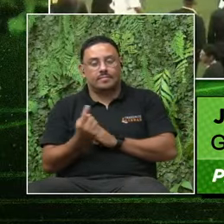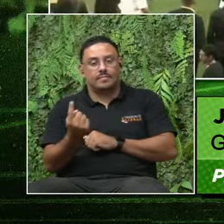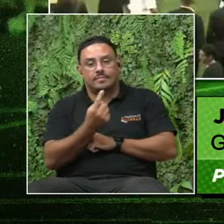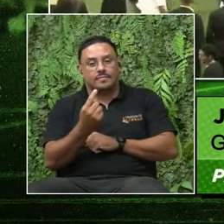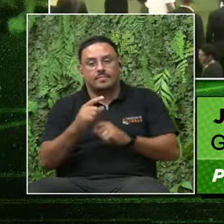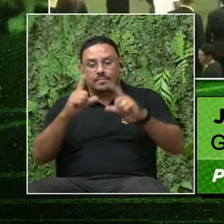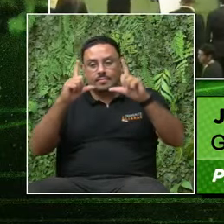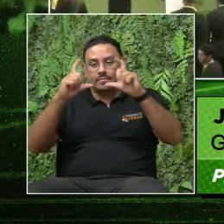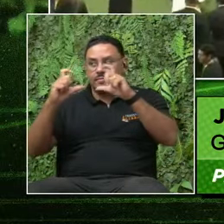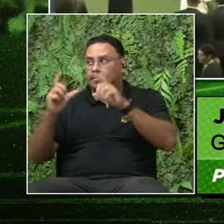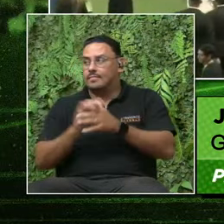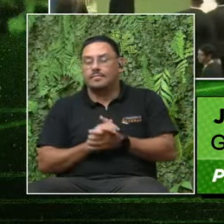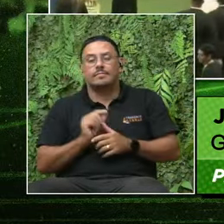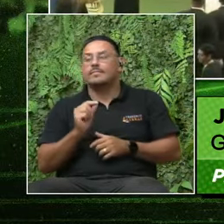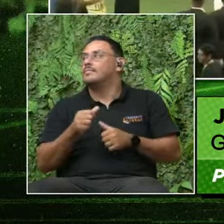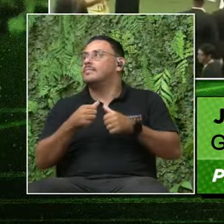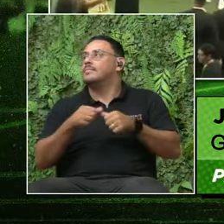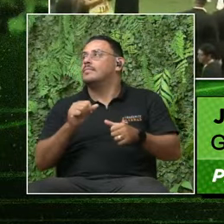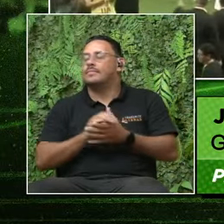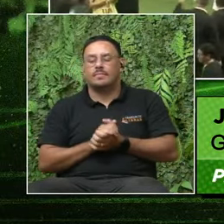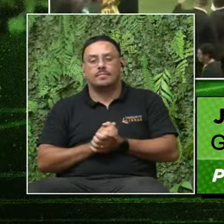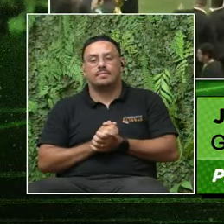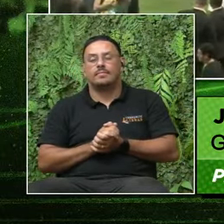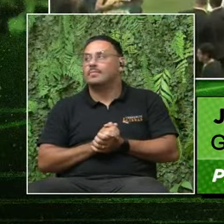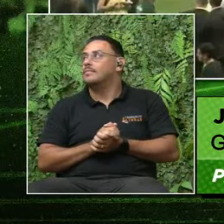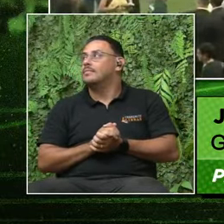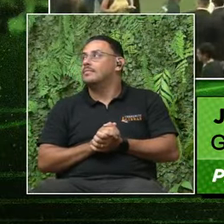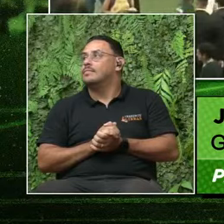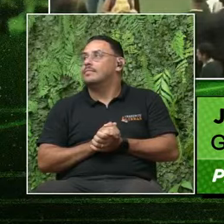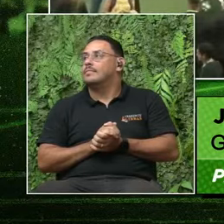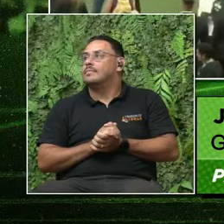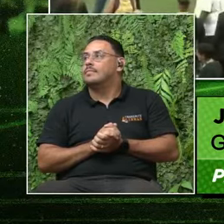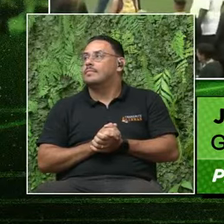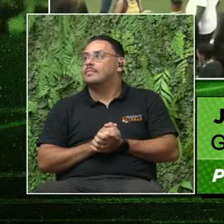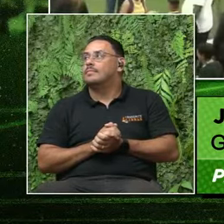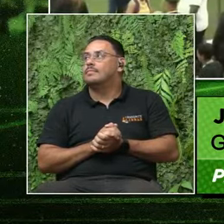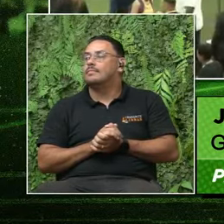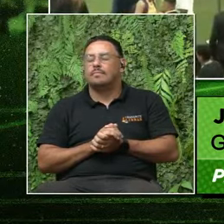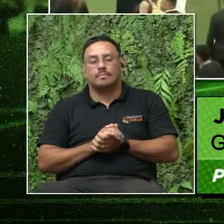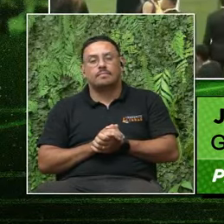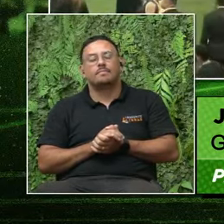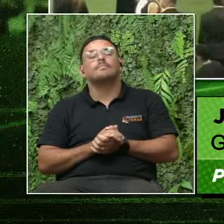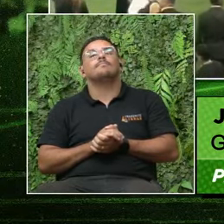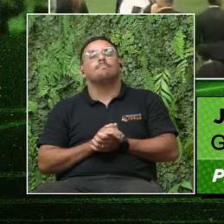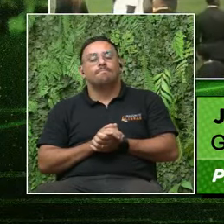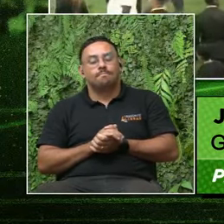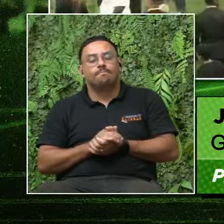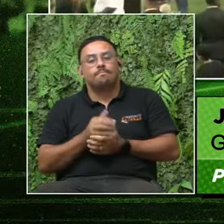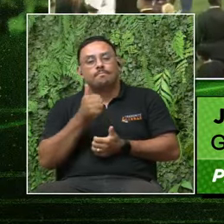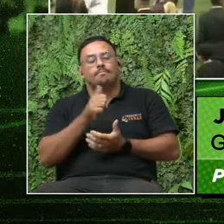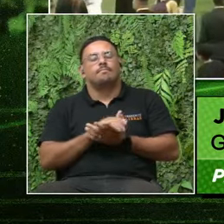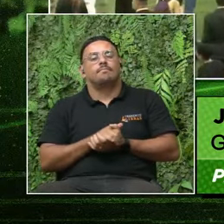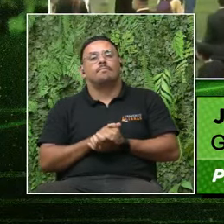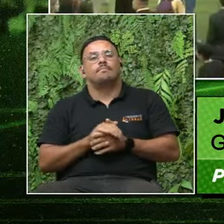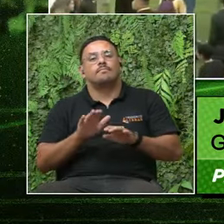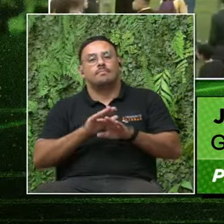na na foto quem tá por aqui hein hum rapaz é uma turma boa ali também mas só Cartola quer